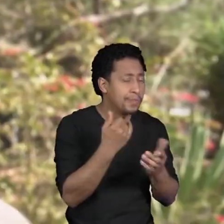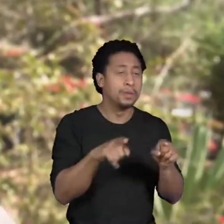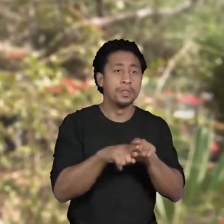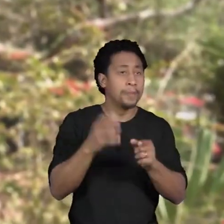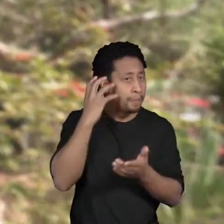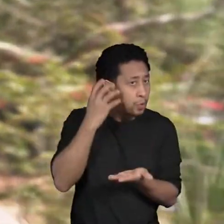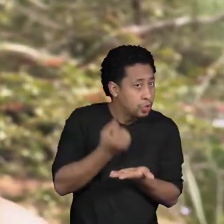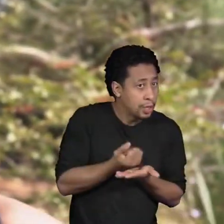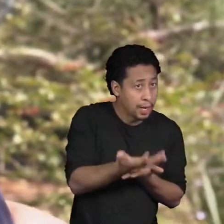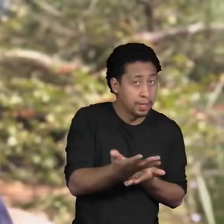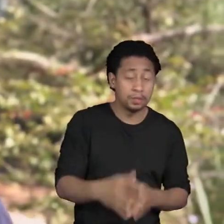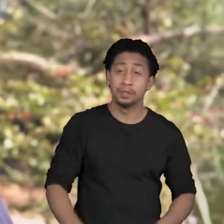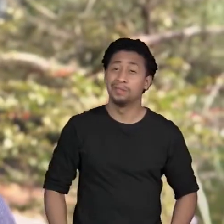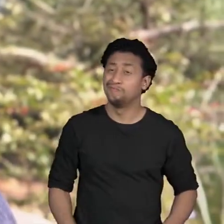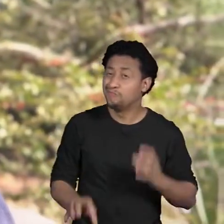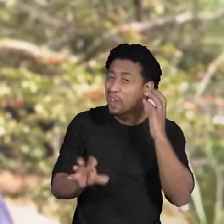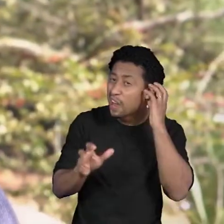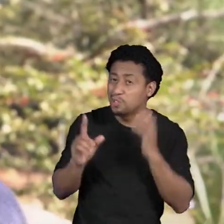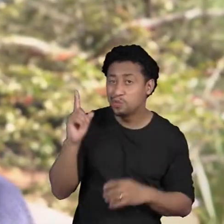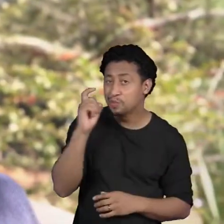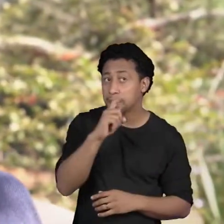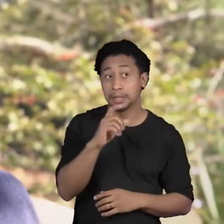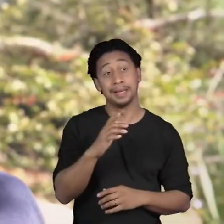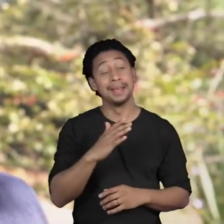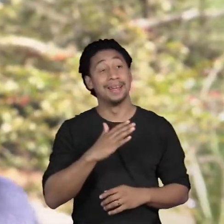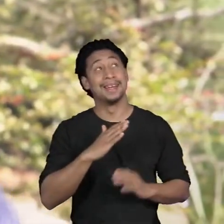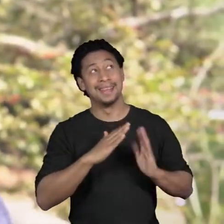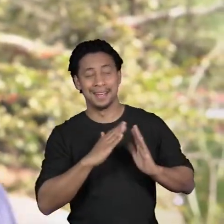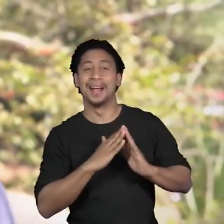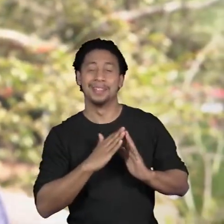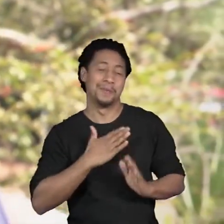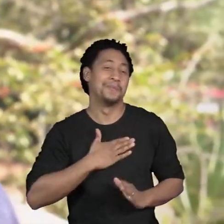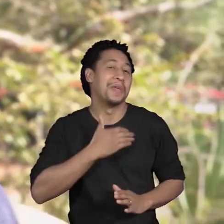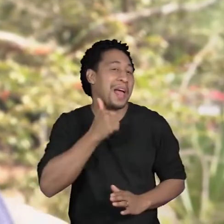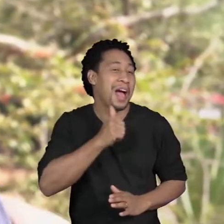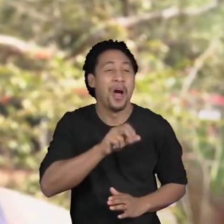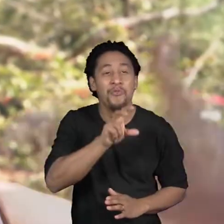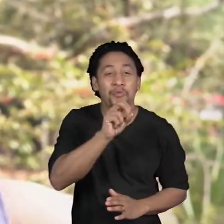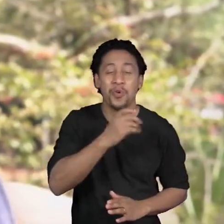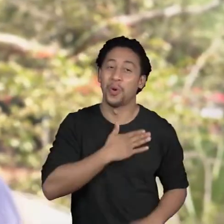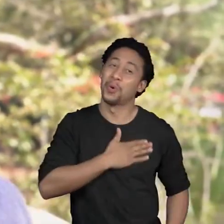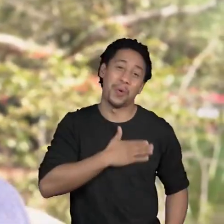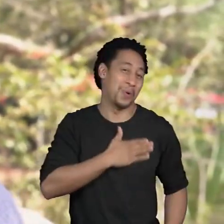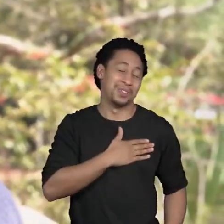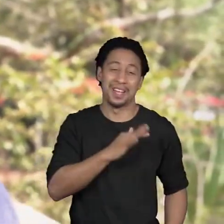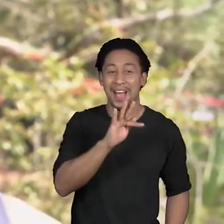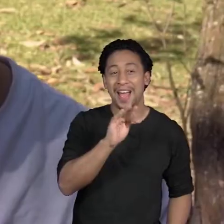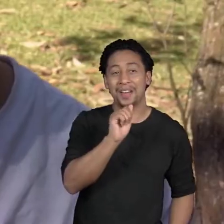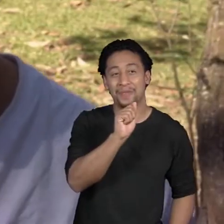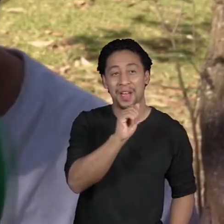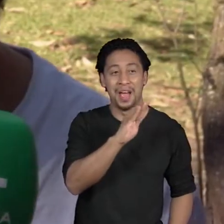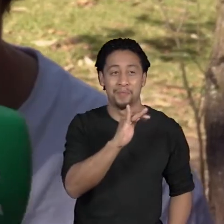assim, mania de avó que a gente aprendeu, sabe? Então, continua no meu ouvido. Então, eu costumo ouvir música, né? Ouvir audiolivro,